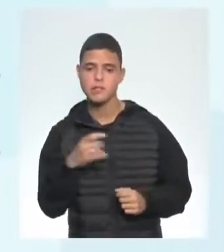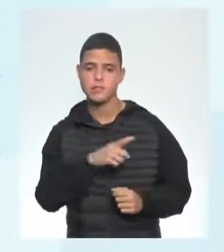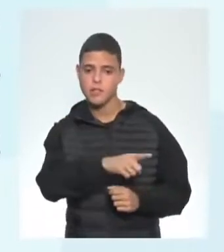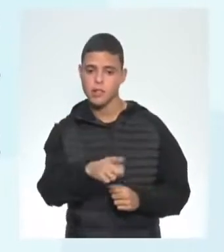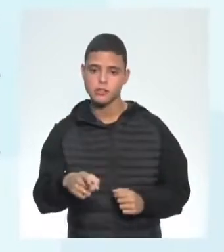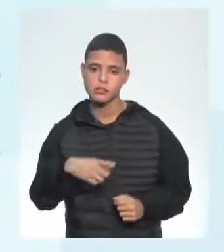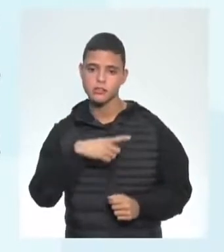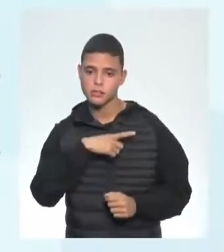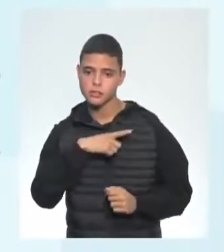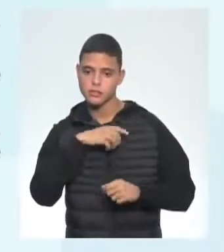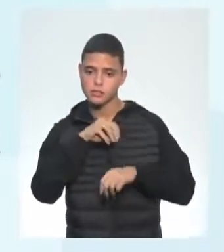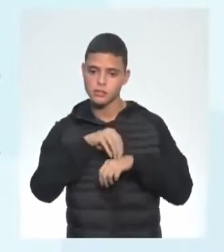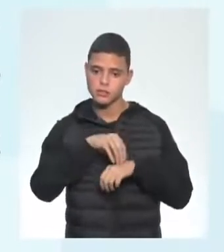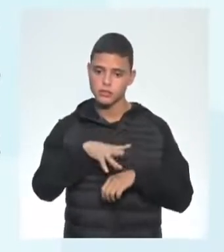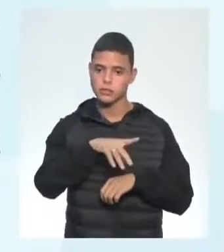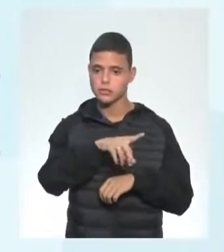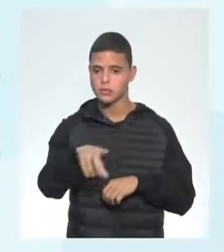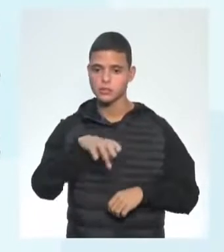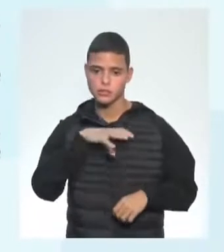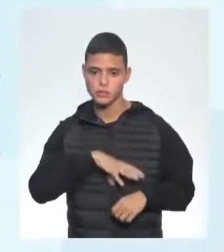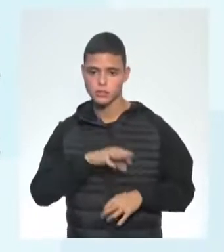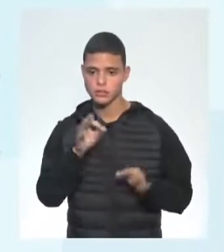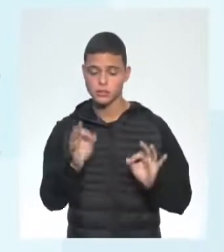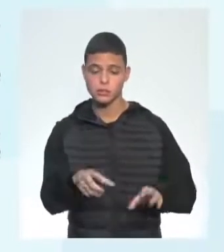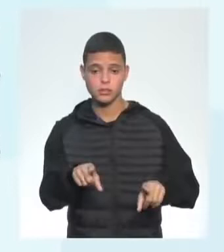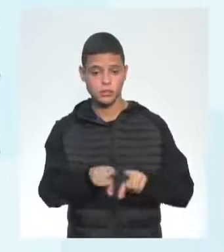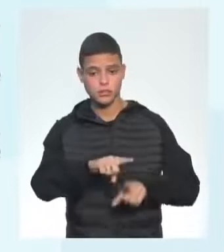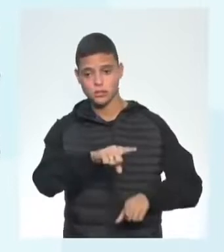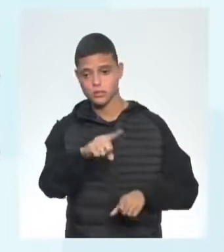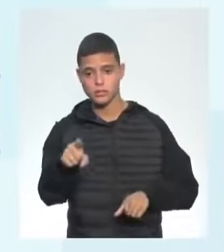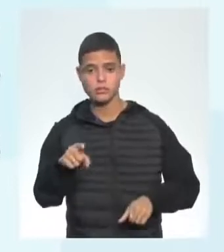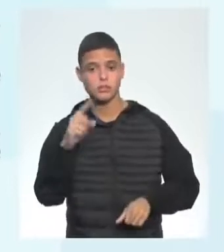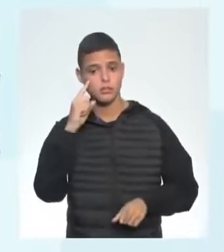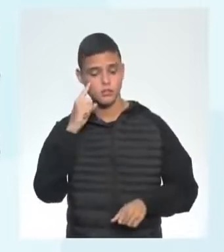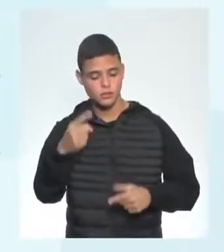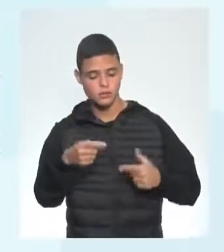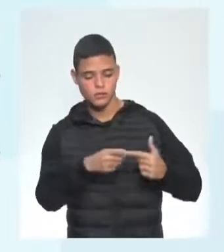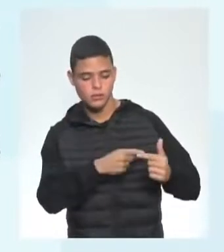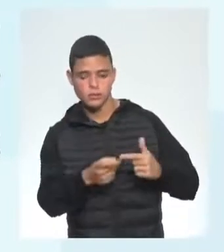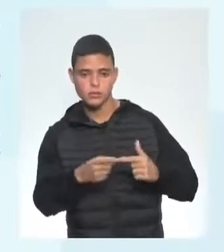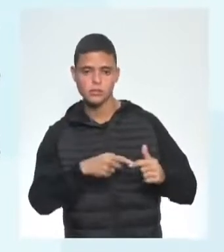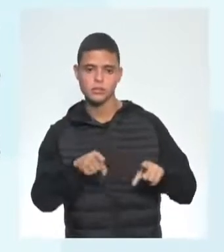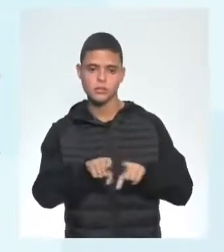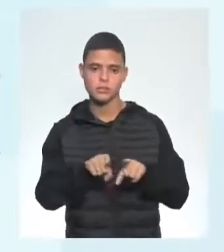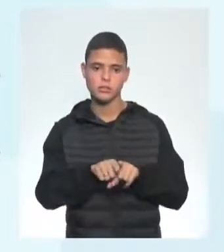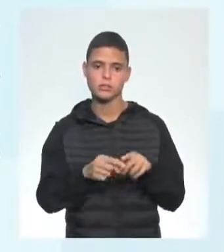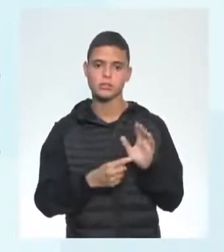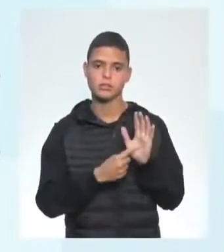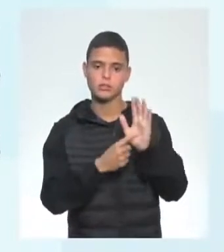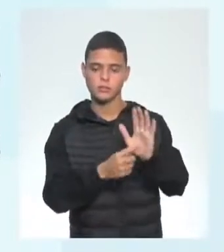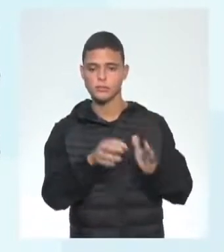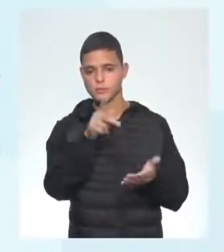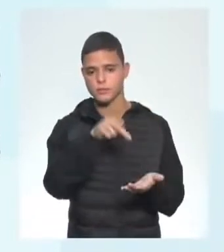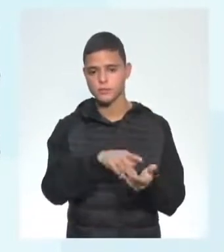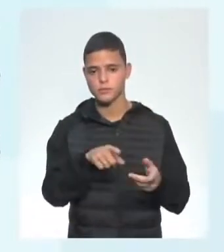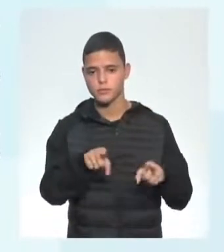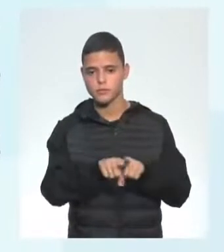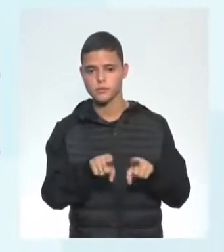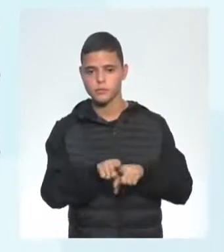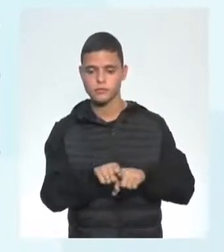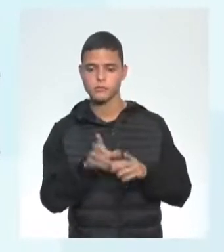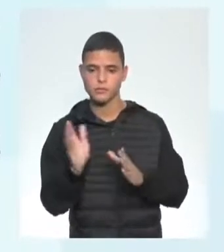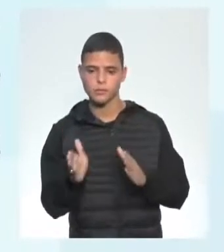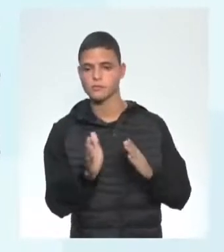normas gramaticais. Tenha em mente os elementos principais de uma narrativa, tais como a apresentação dos fatos em sequência, descrição de